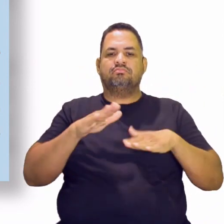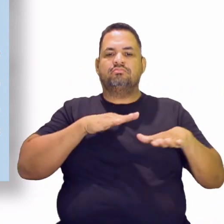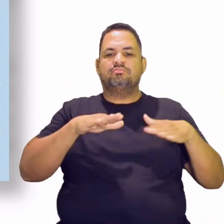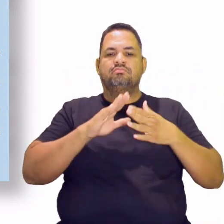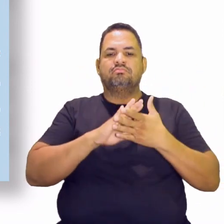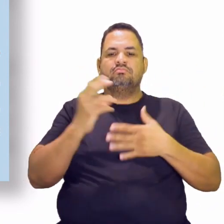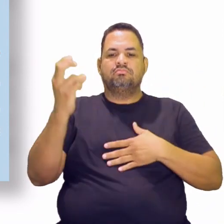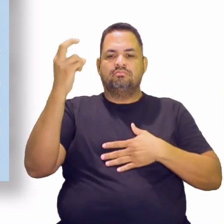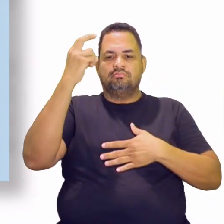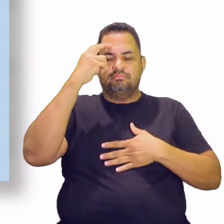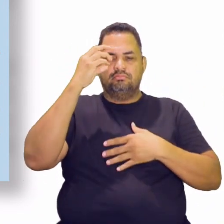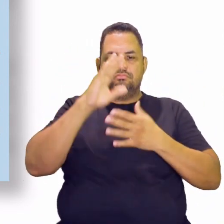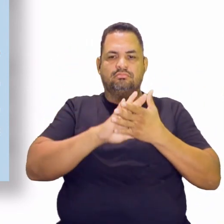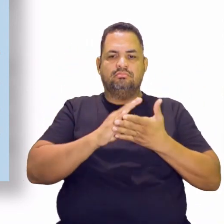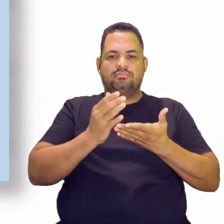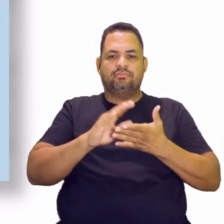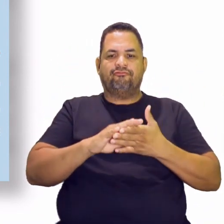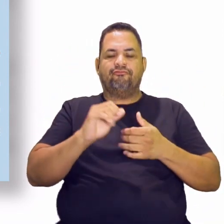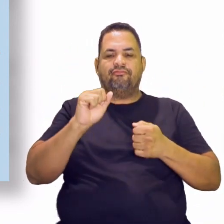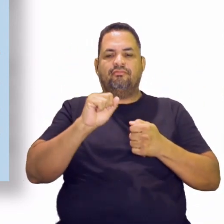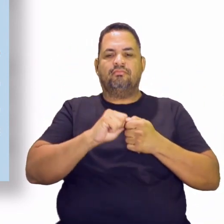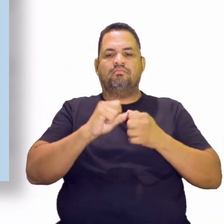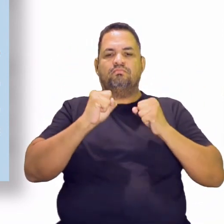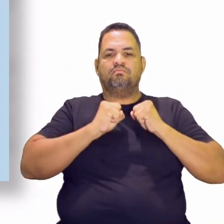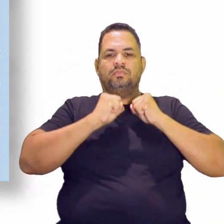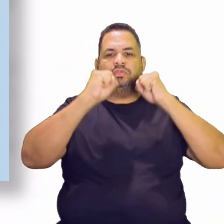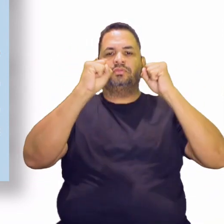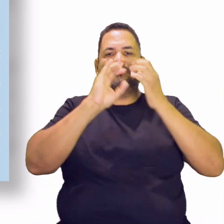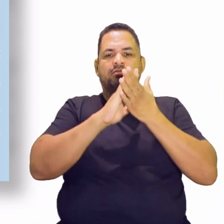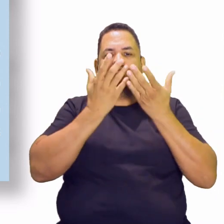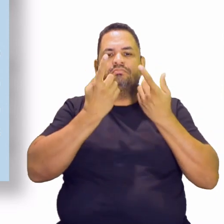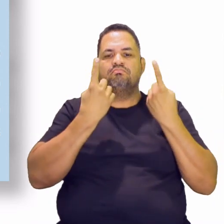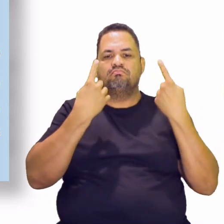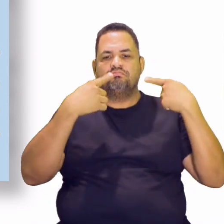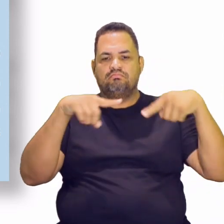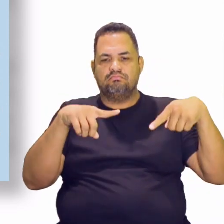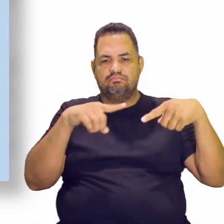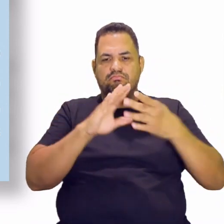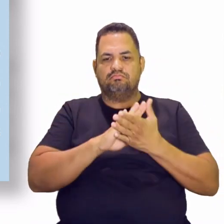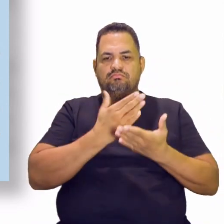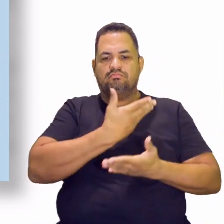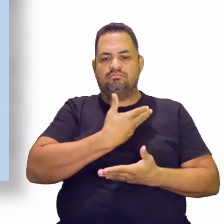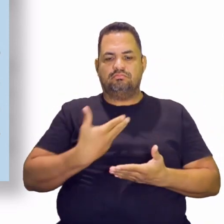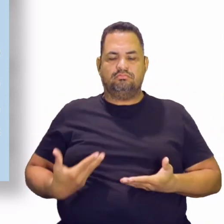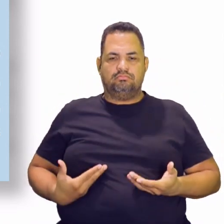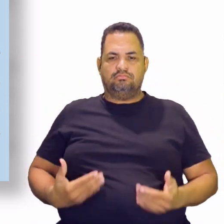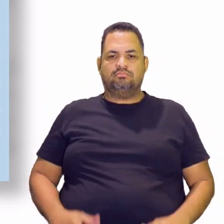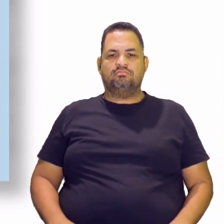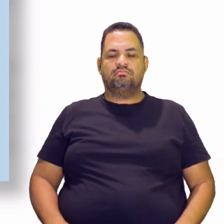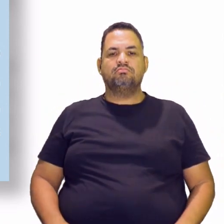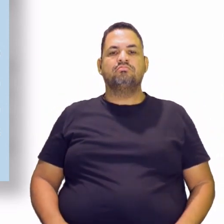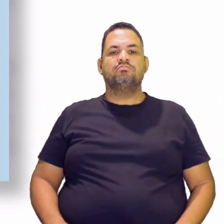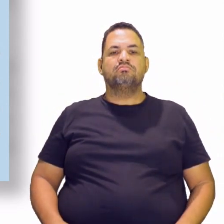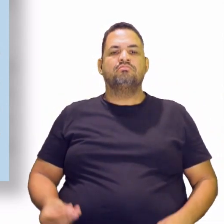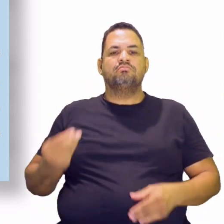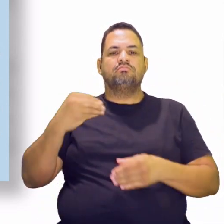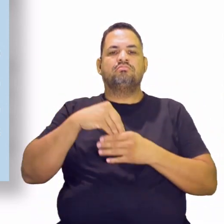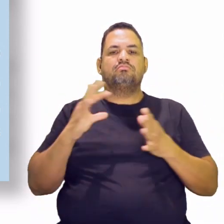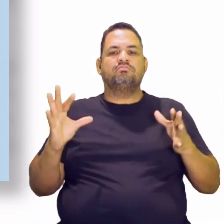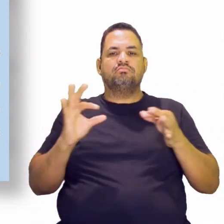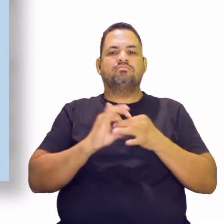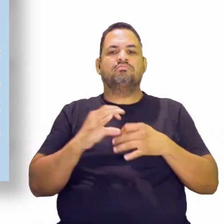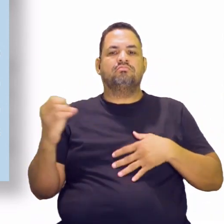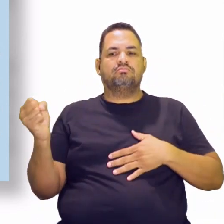culturais faziam manifestação, né, contra esse modelo de governo. Então, é nesse contexto que